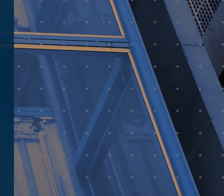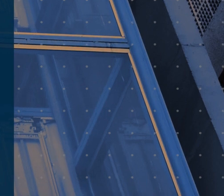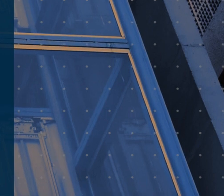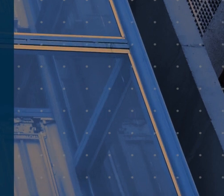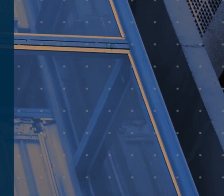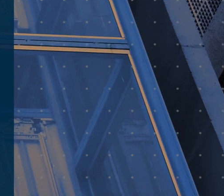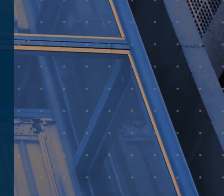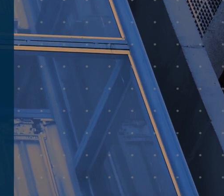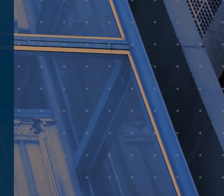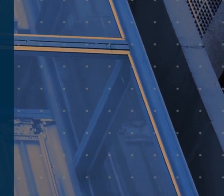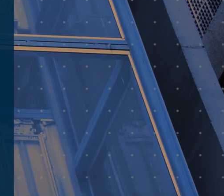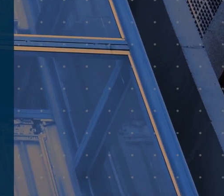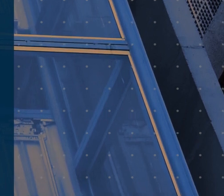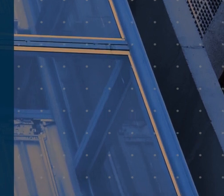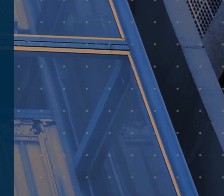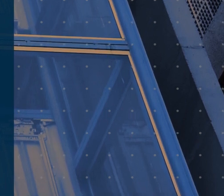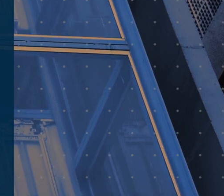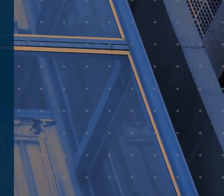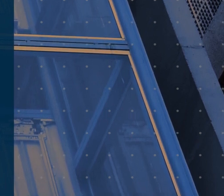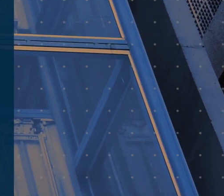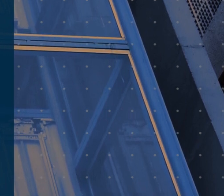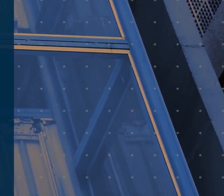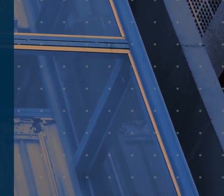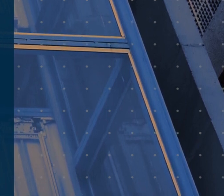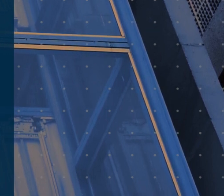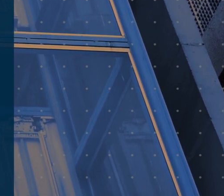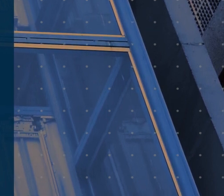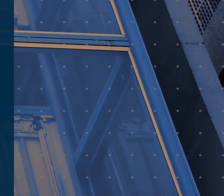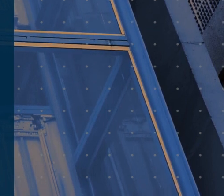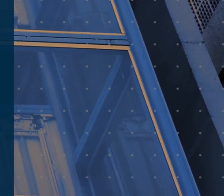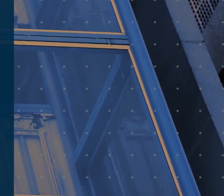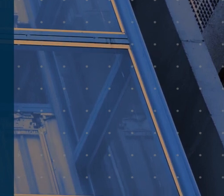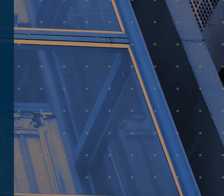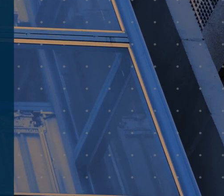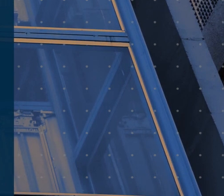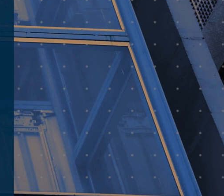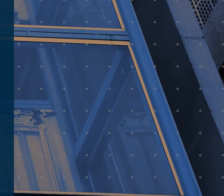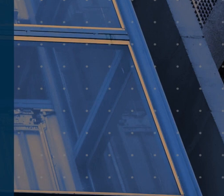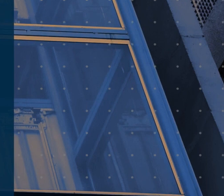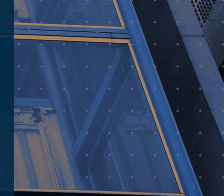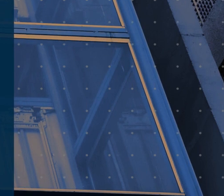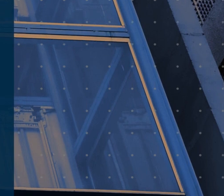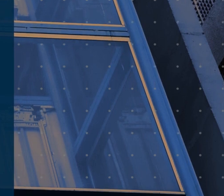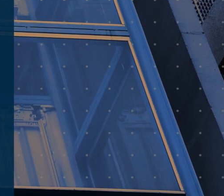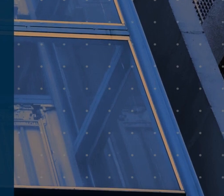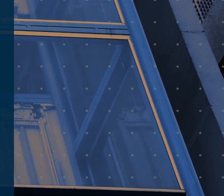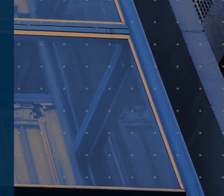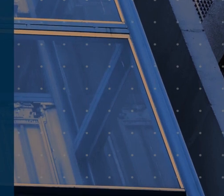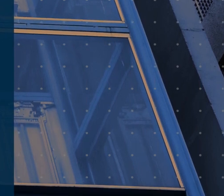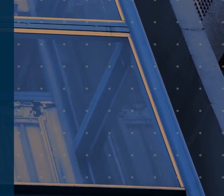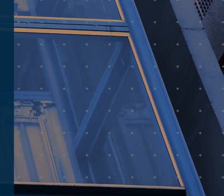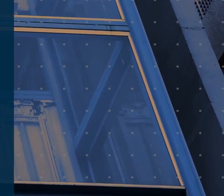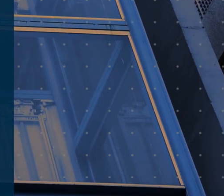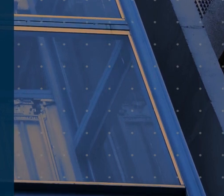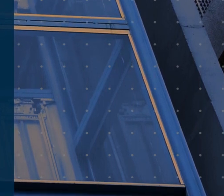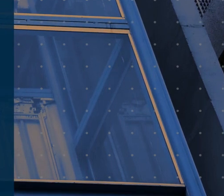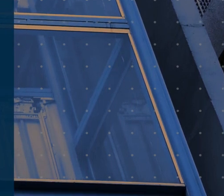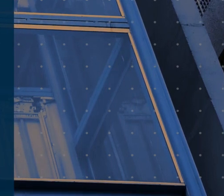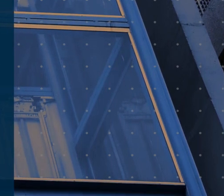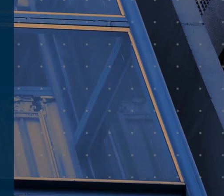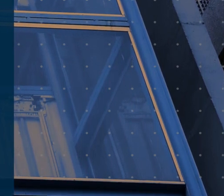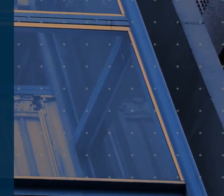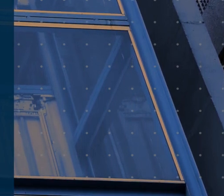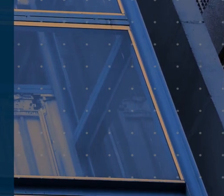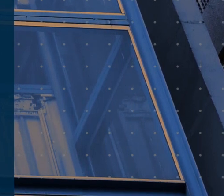ajudante de obras, analista de manutenção, artífice de manutenção, assistente contábil, atendente de mesa, auxiliar